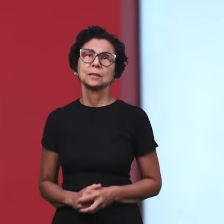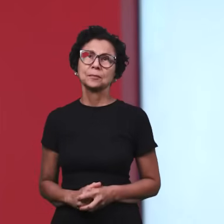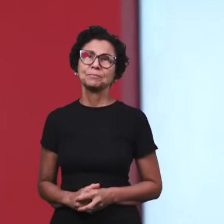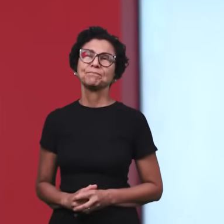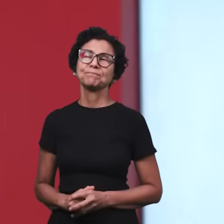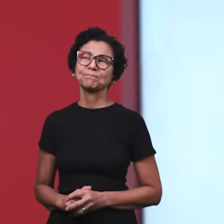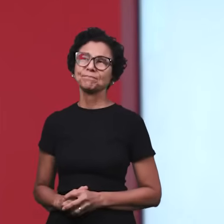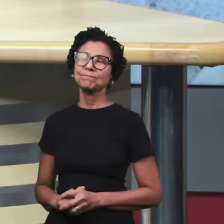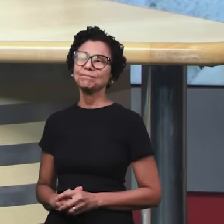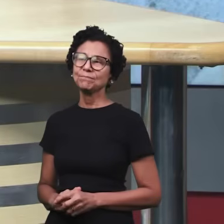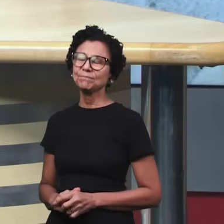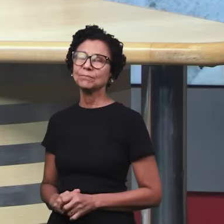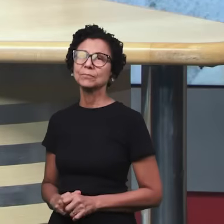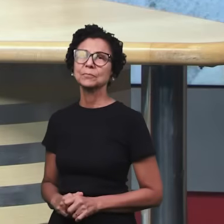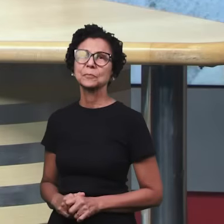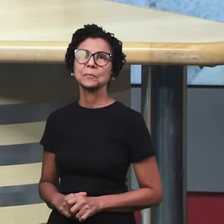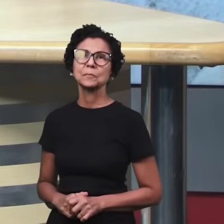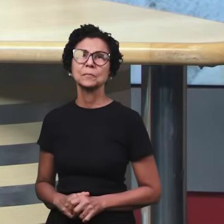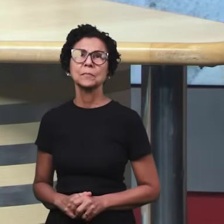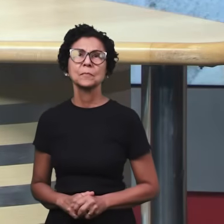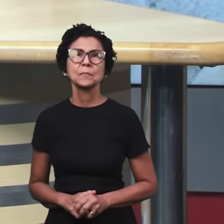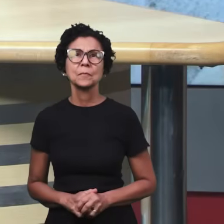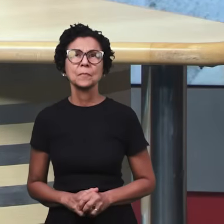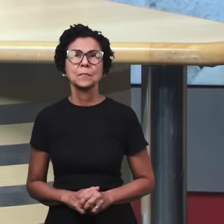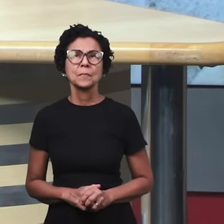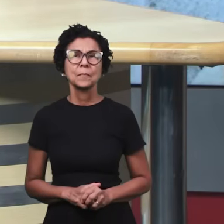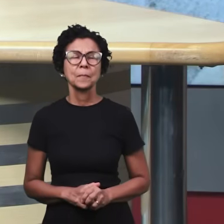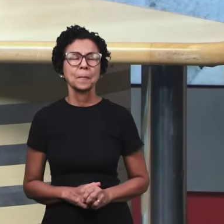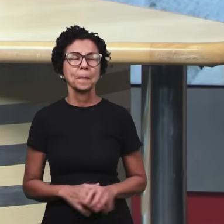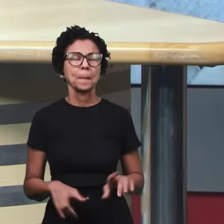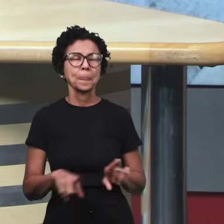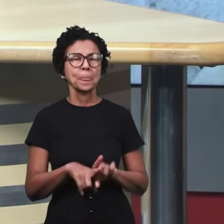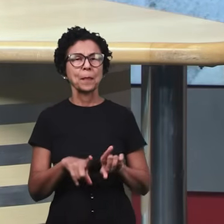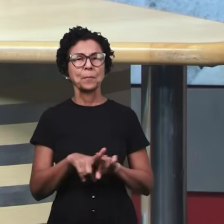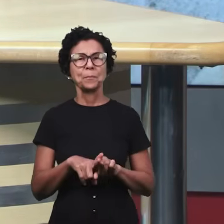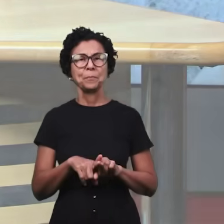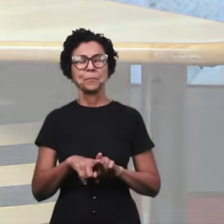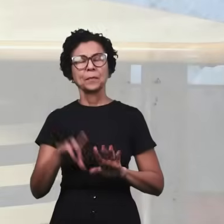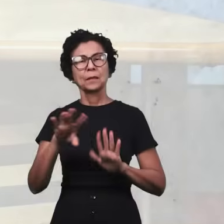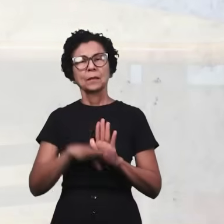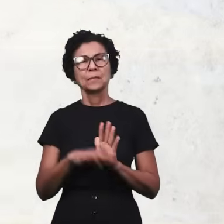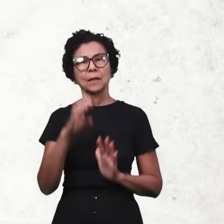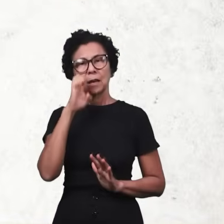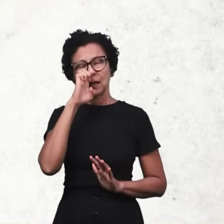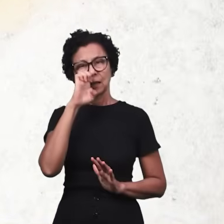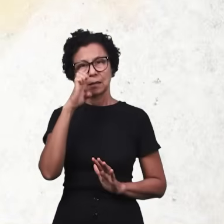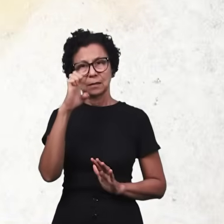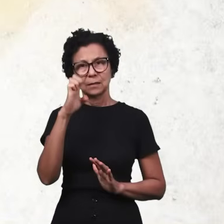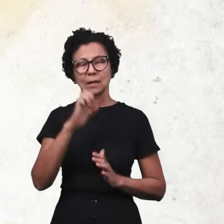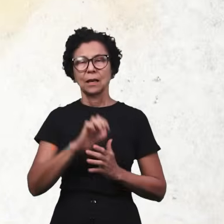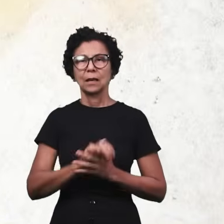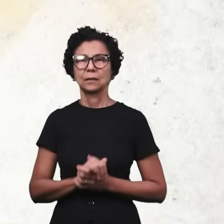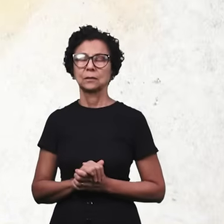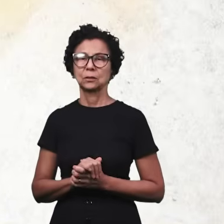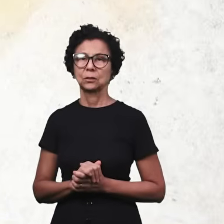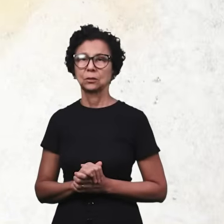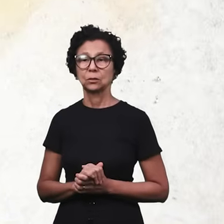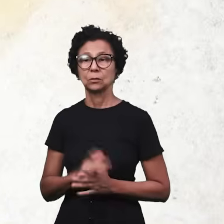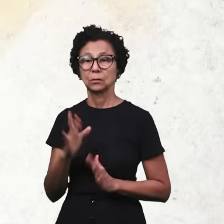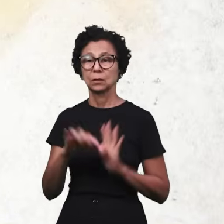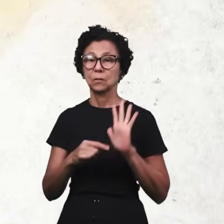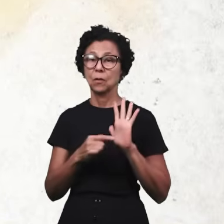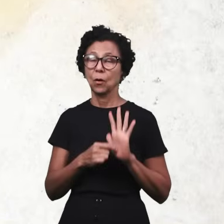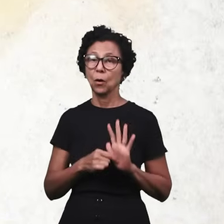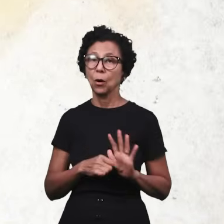Amém. Glória a Amém, Deus. amém. Eu me lembrei do texto de Eclesiastes 9:10 que diz: tudo quanto te vier à mão para